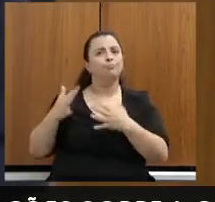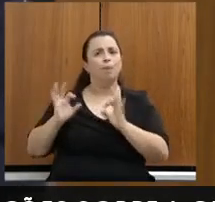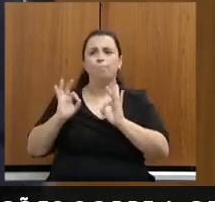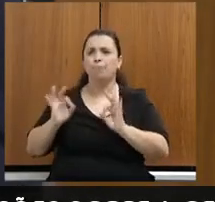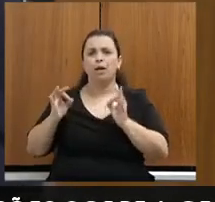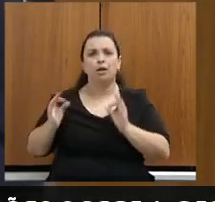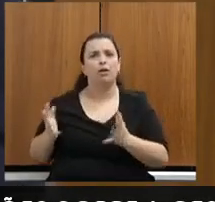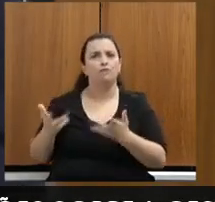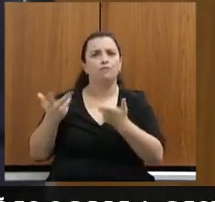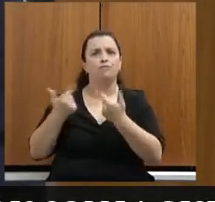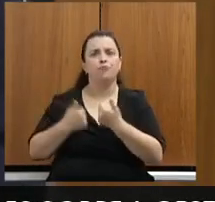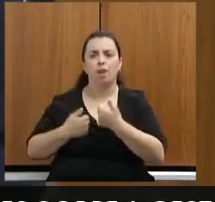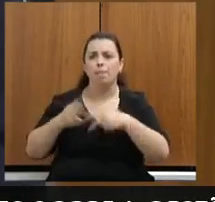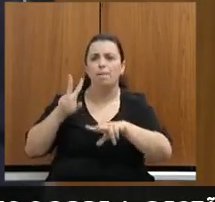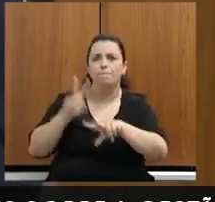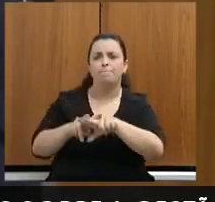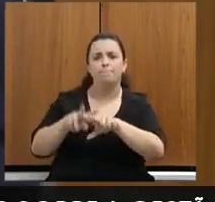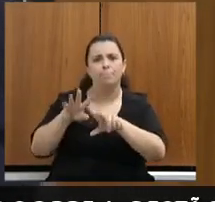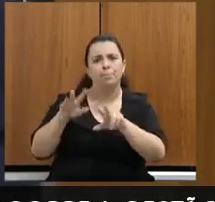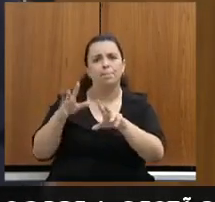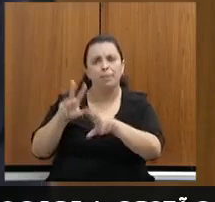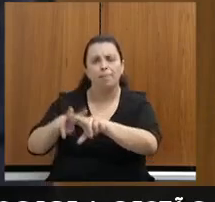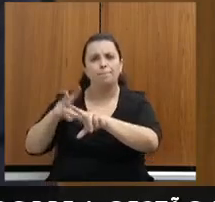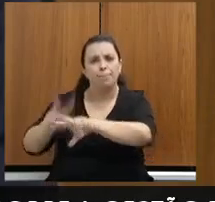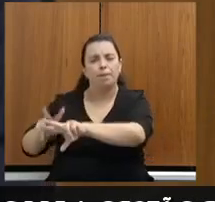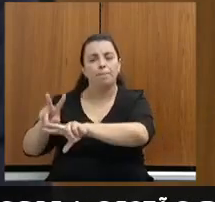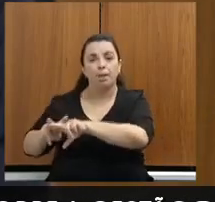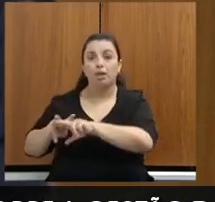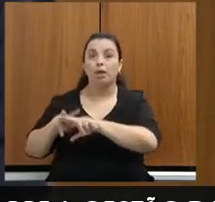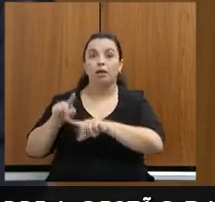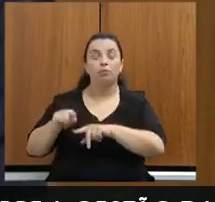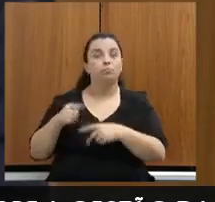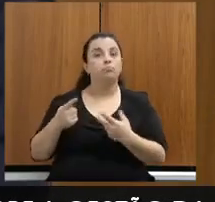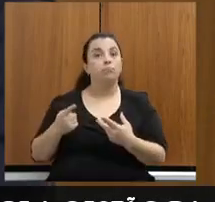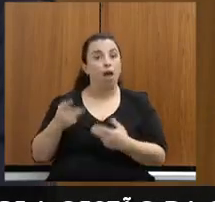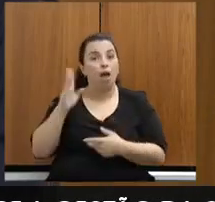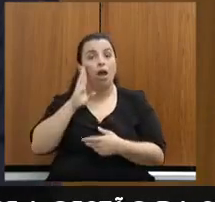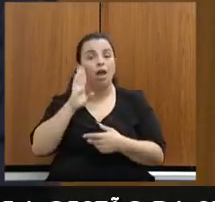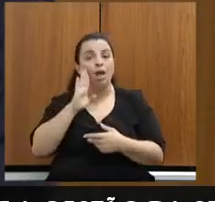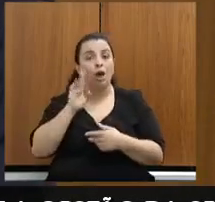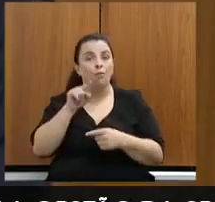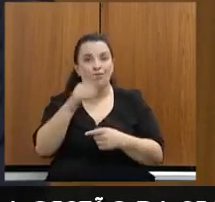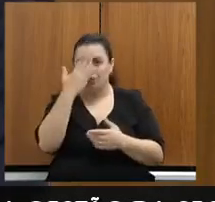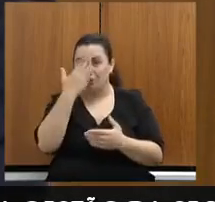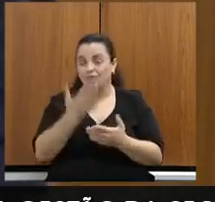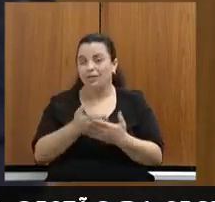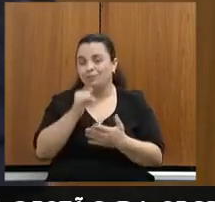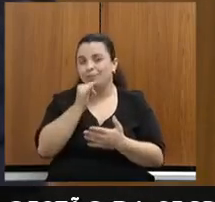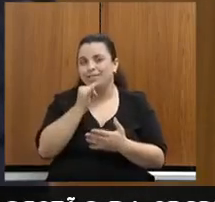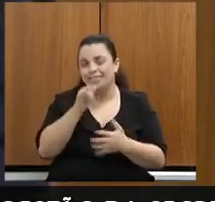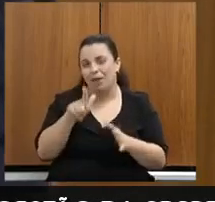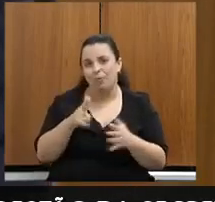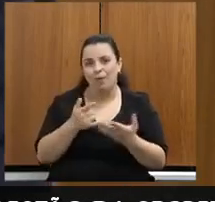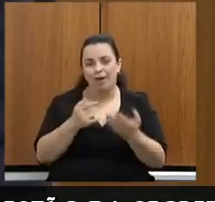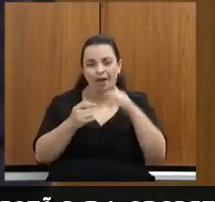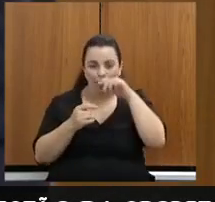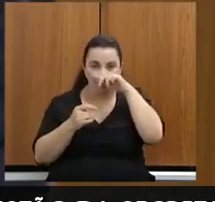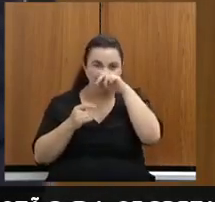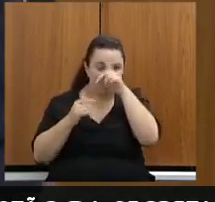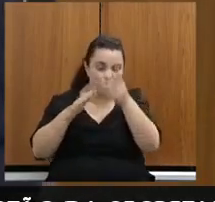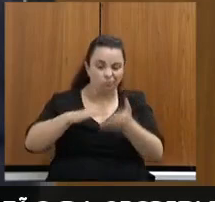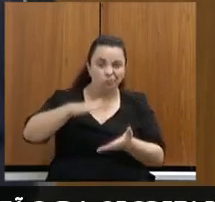as apreensões com a PRF faz ninguém acredita que vai descobrir que dentro de um tanque de combustível tá lotado né de